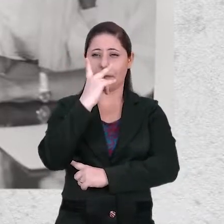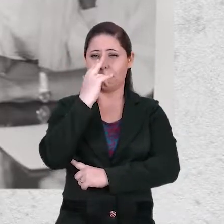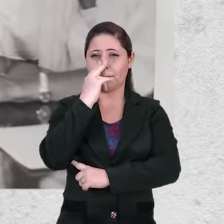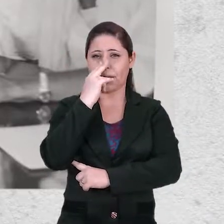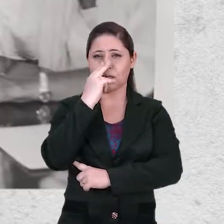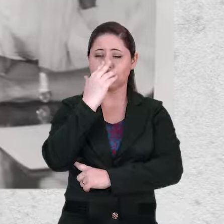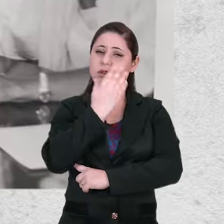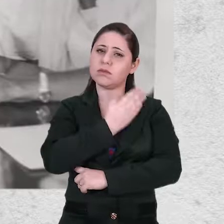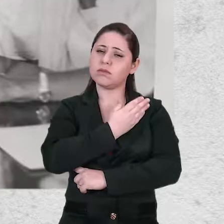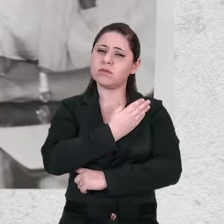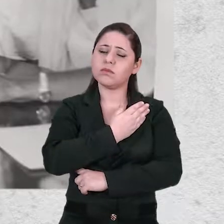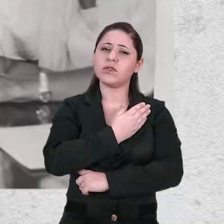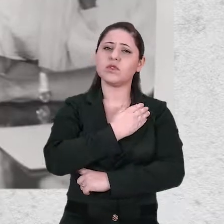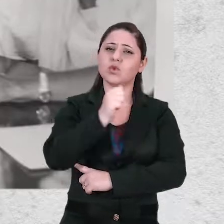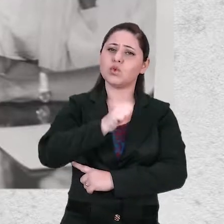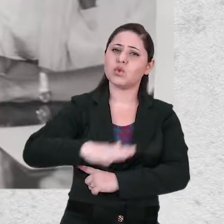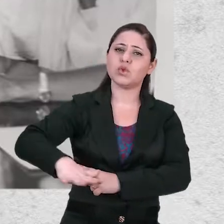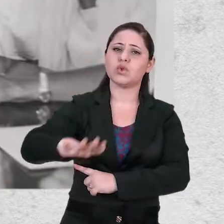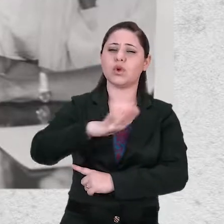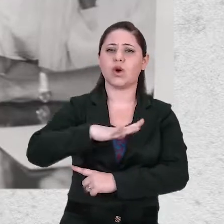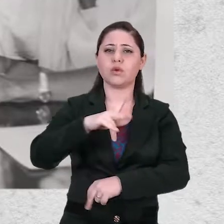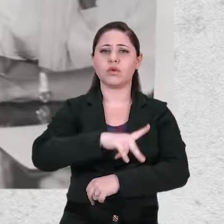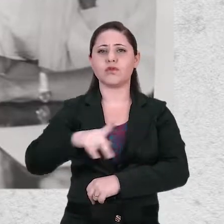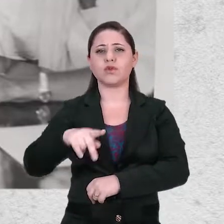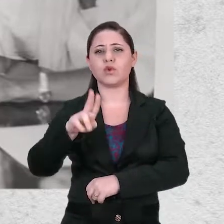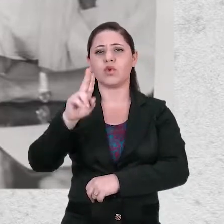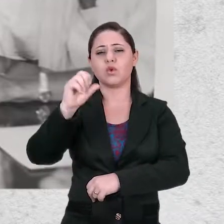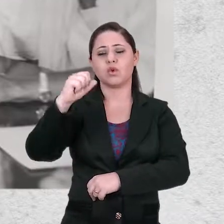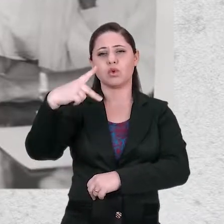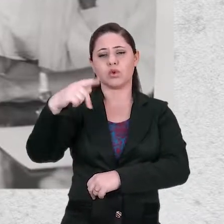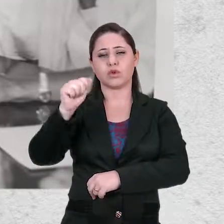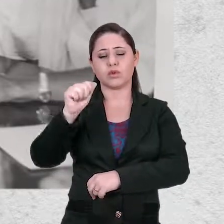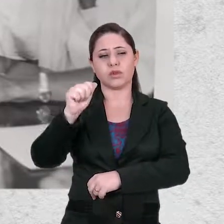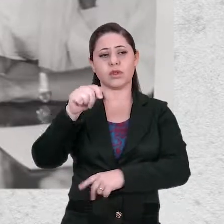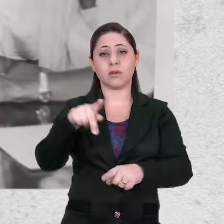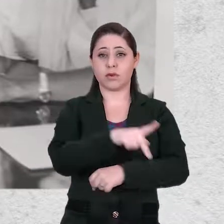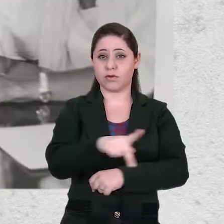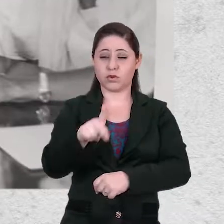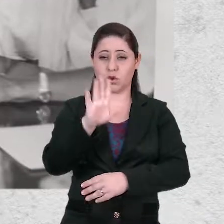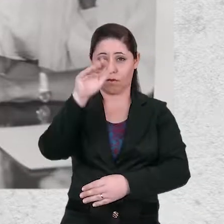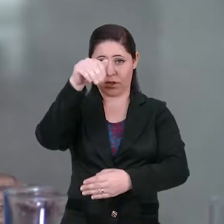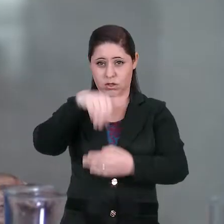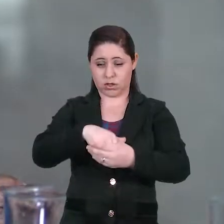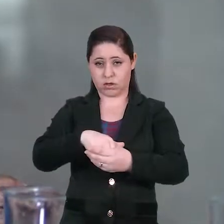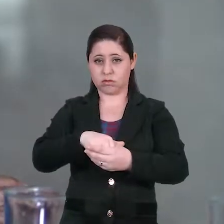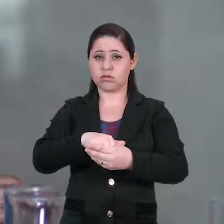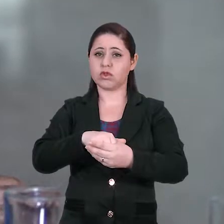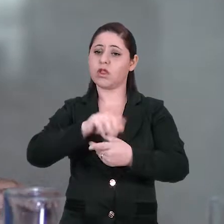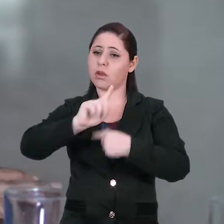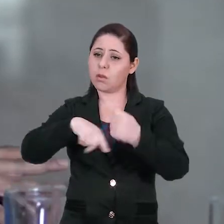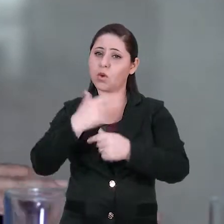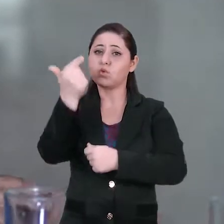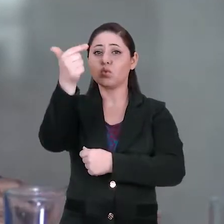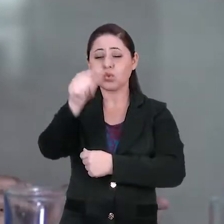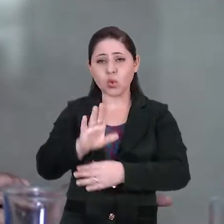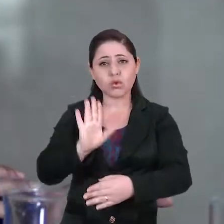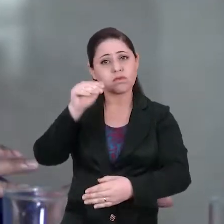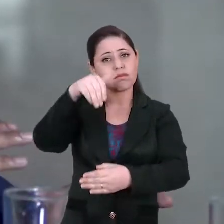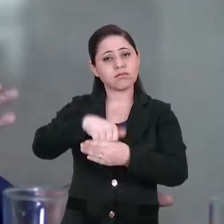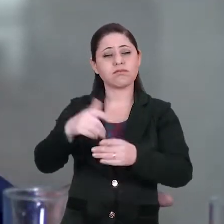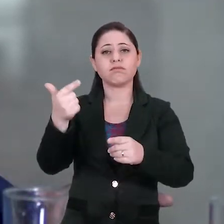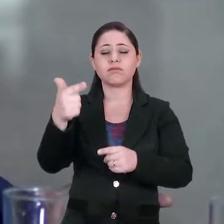Henrique Cardoso, sociólogo, professor da USP, foi eleito presidente reeleito. E nesse período também a senhora faz parte de um grupo além da